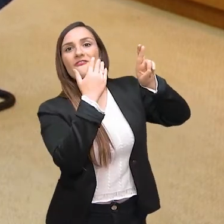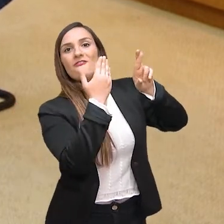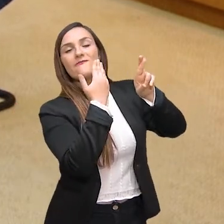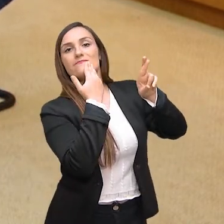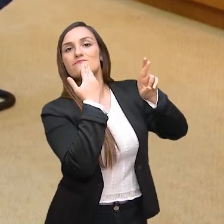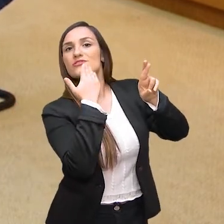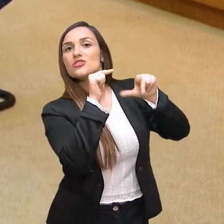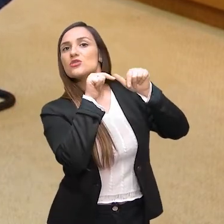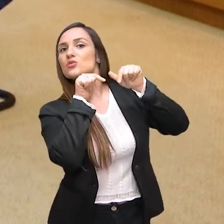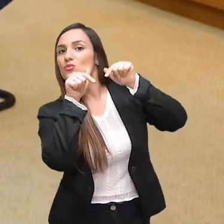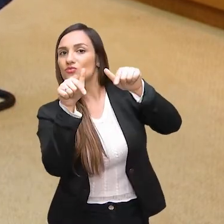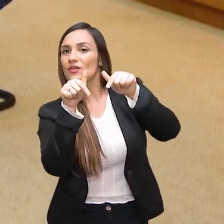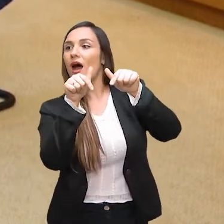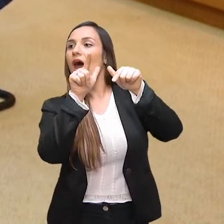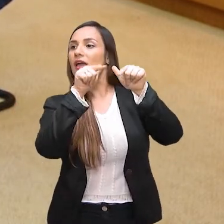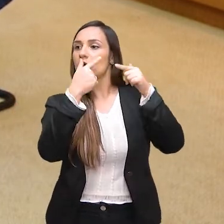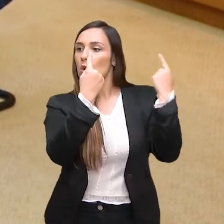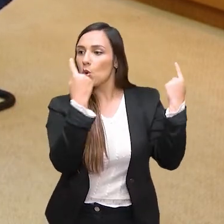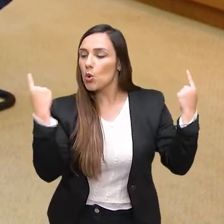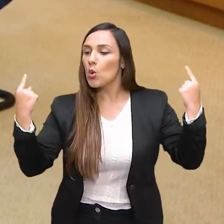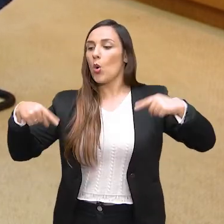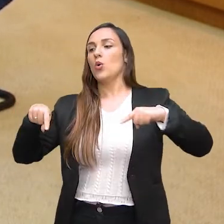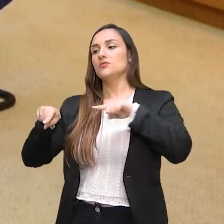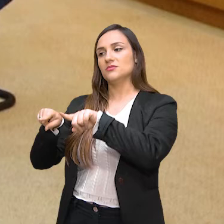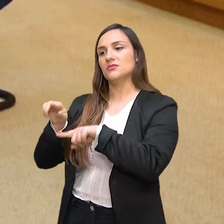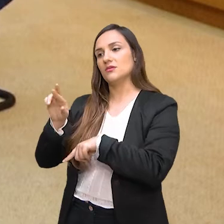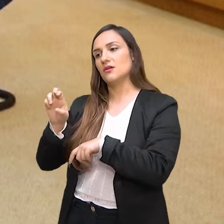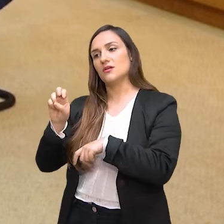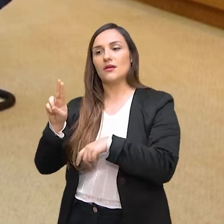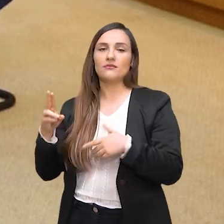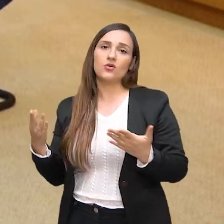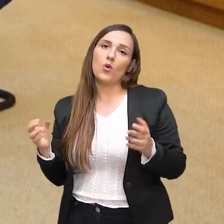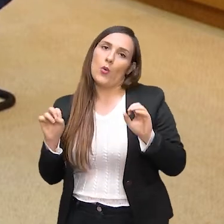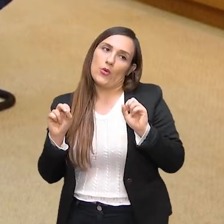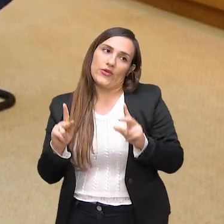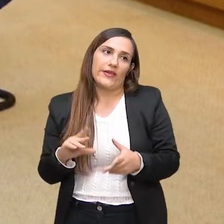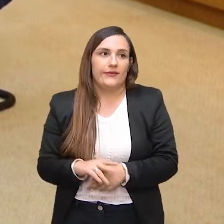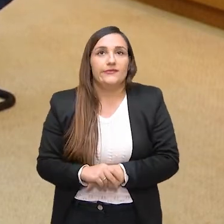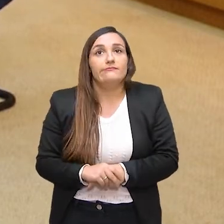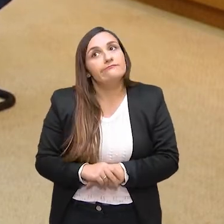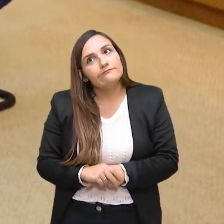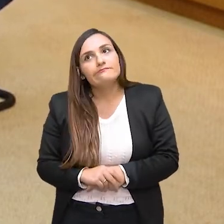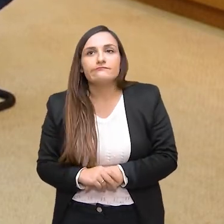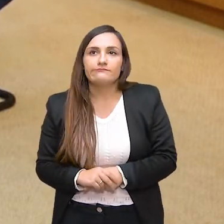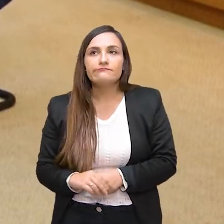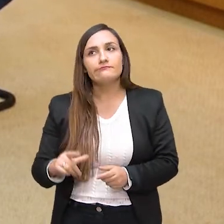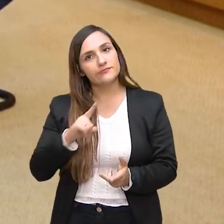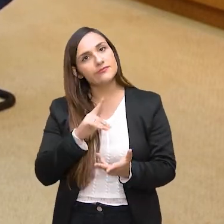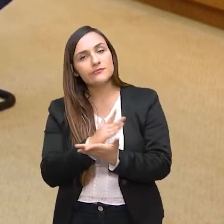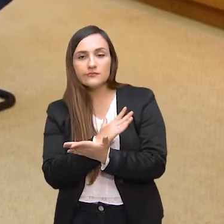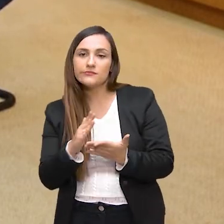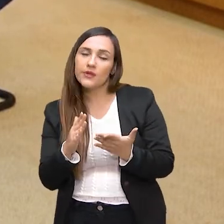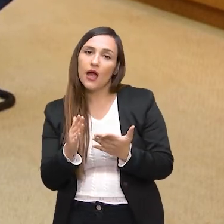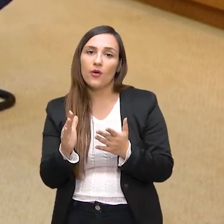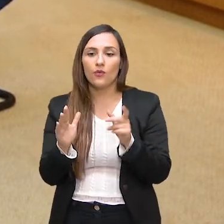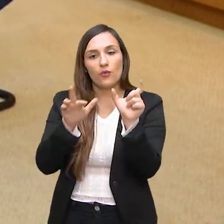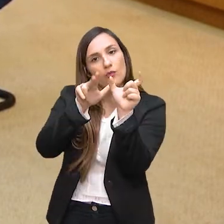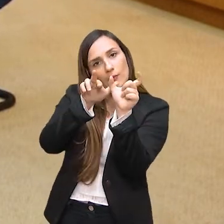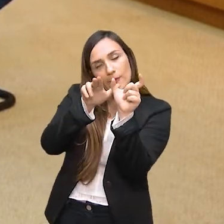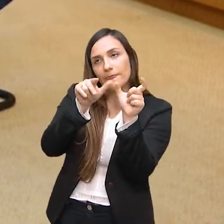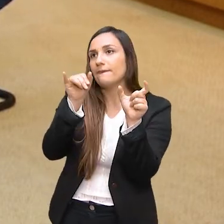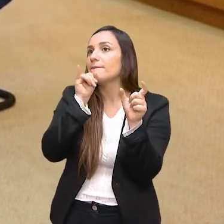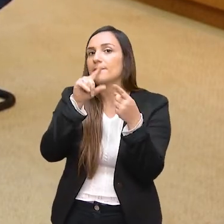chamado tecnicamente de réu. Agora, se você não gosta muito do termo, use outros que não são tão agressivos como demandante,